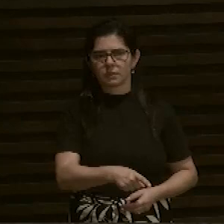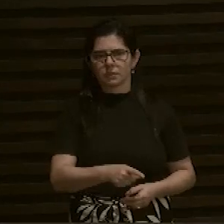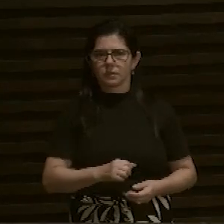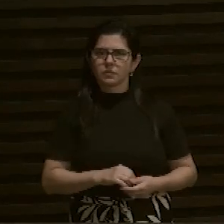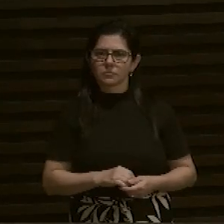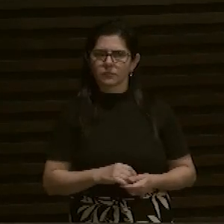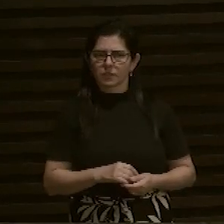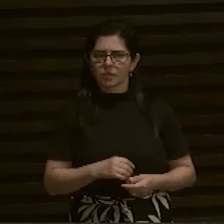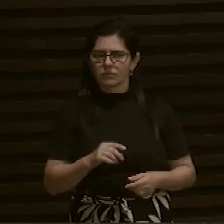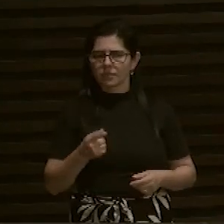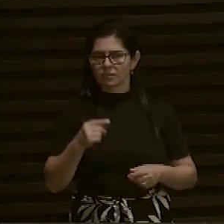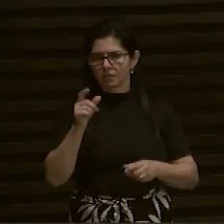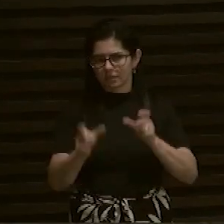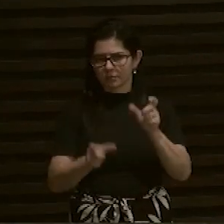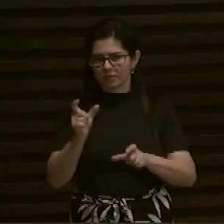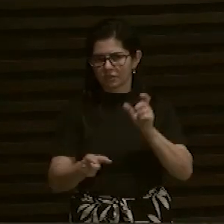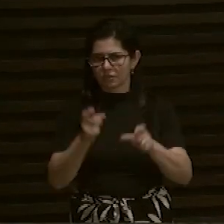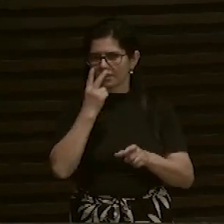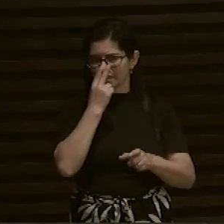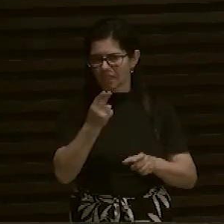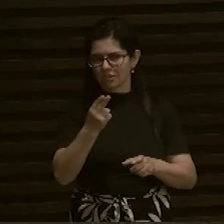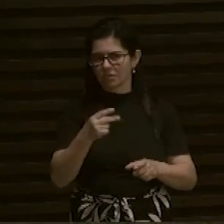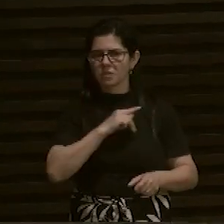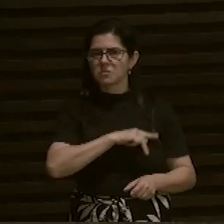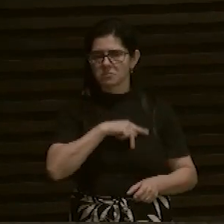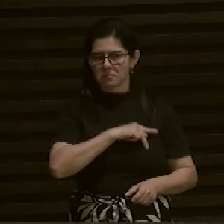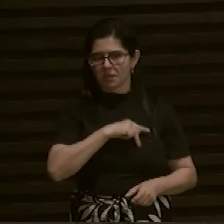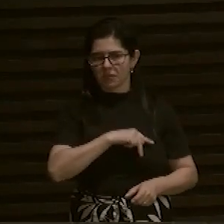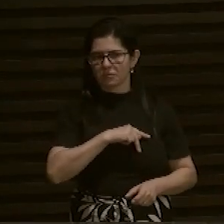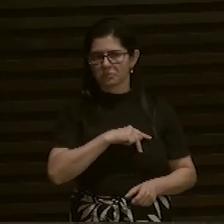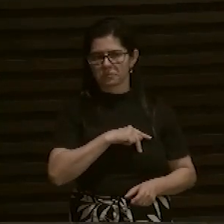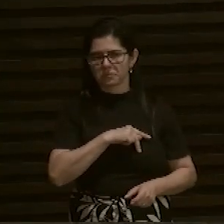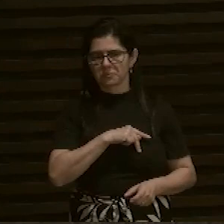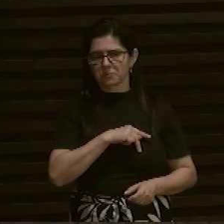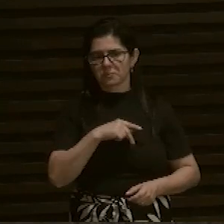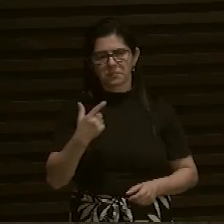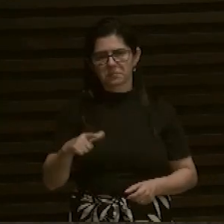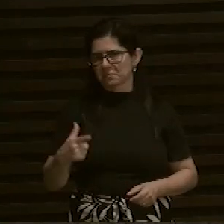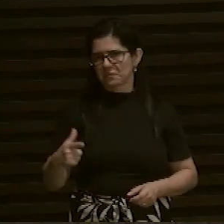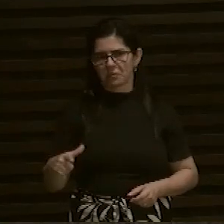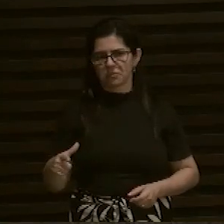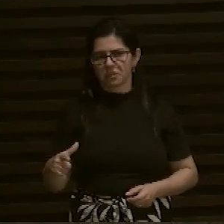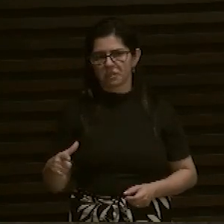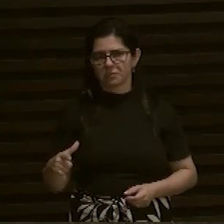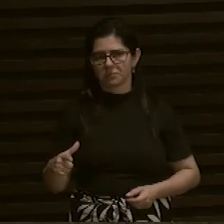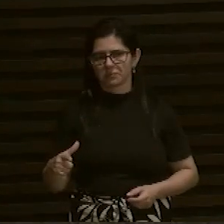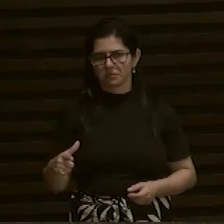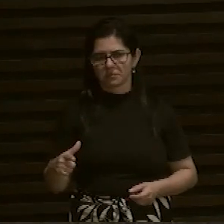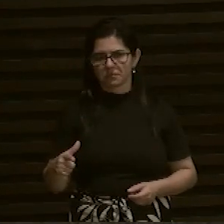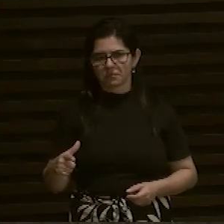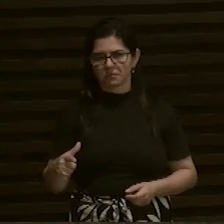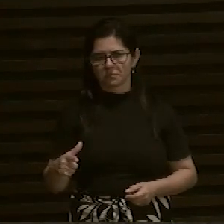que Paulo fosse menos eloquente, que Paulo fosse um cara que não tivesse condições de ensinar, que ele não